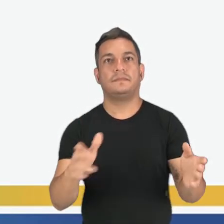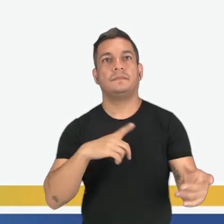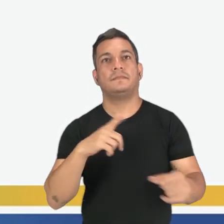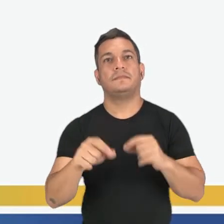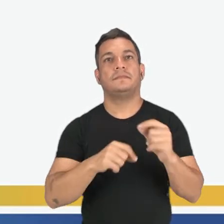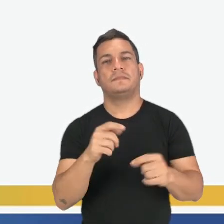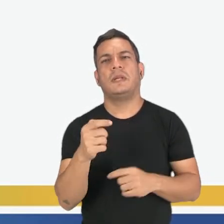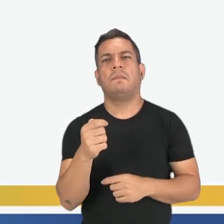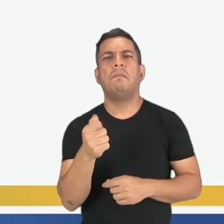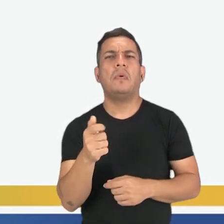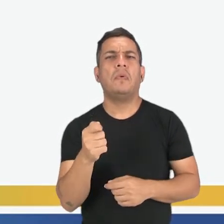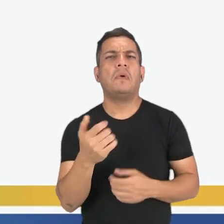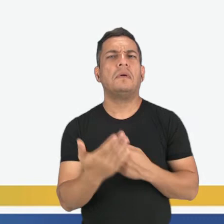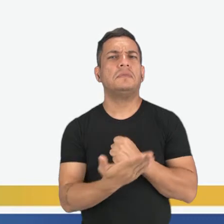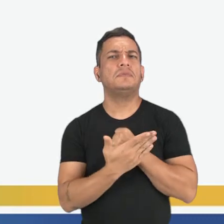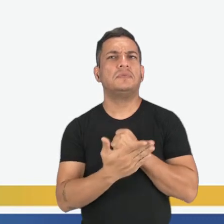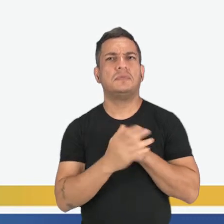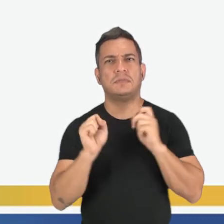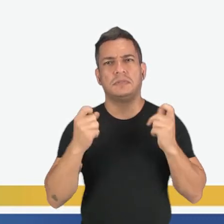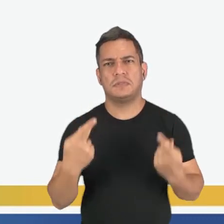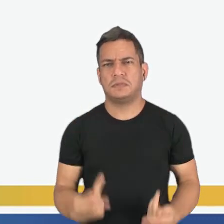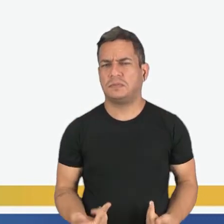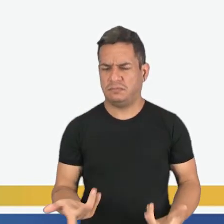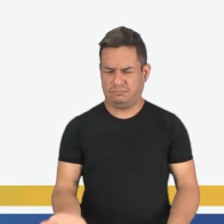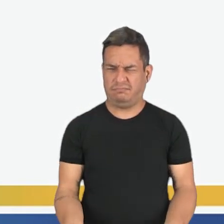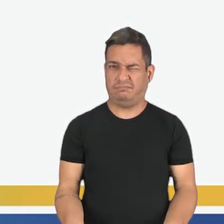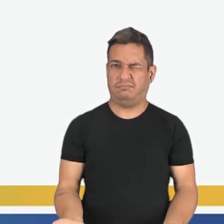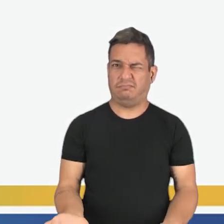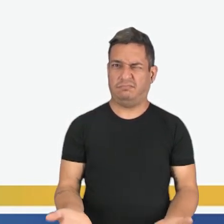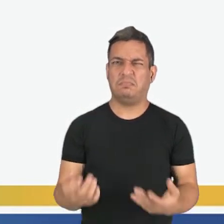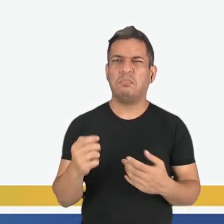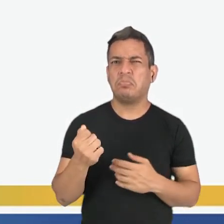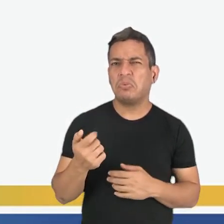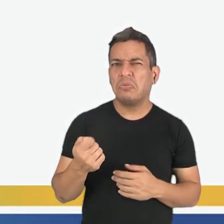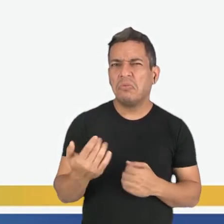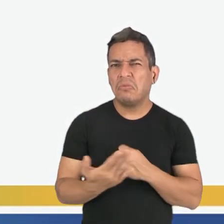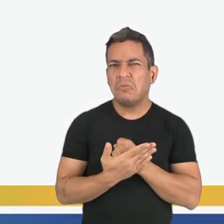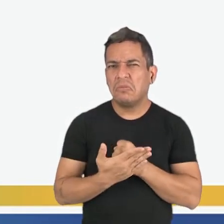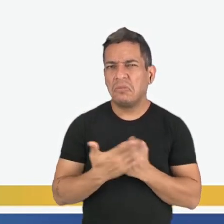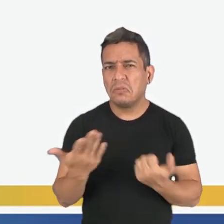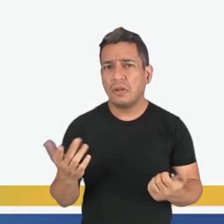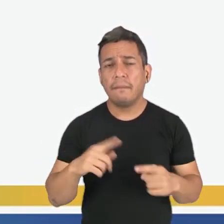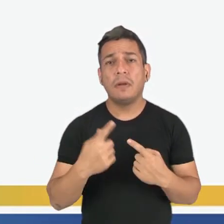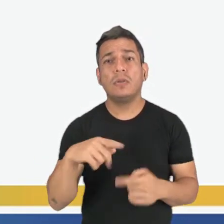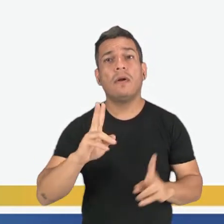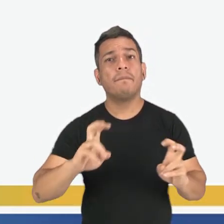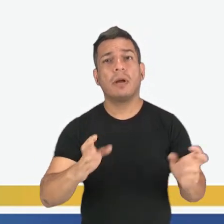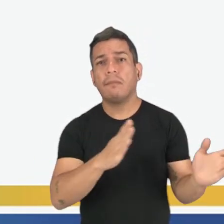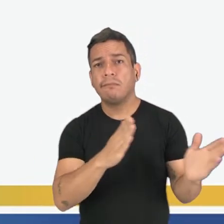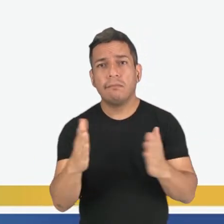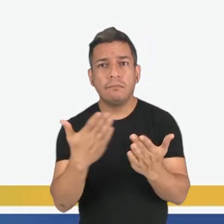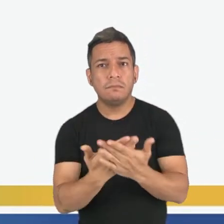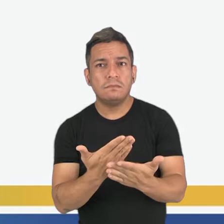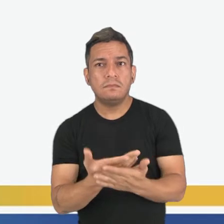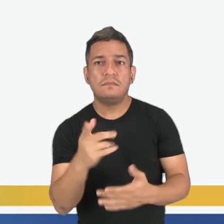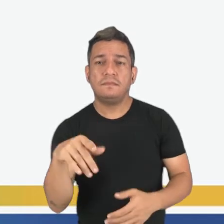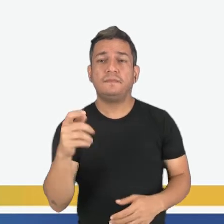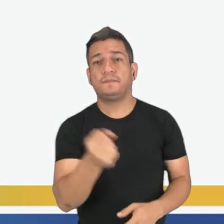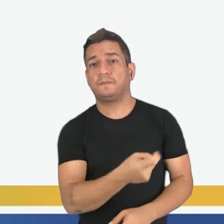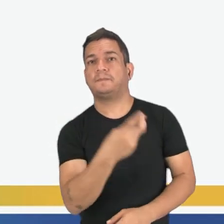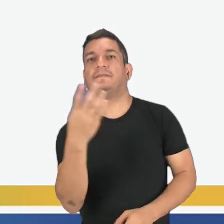trazem poucos benefícios para os seres humanos. Poucos benefícios? Mas nós vimos durante a nossa aula